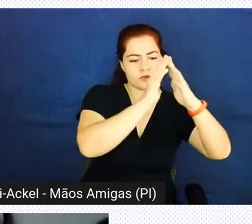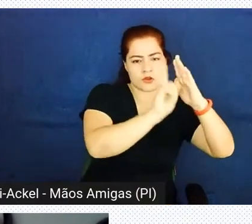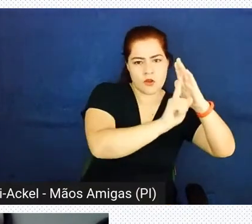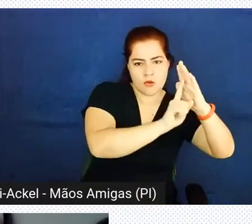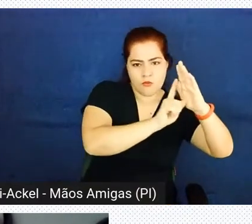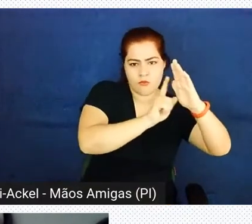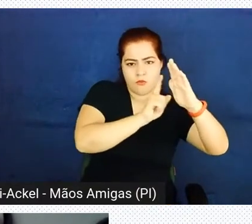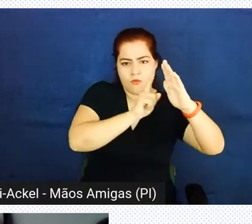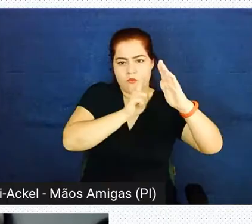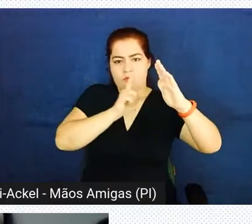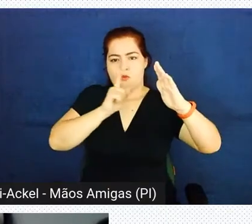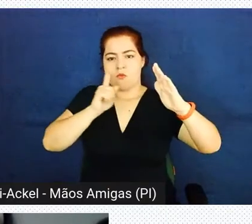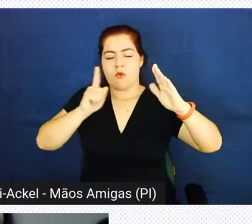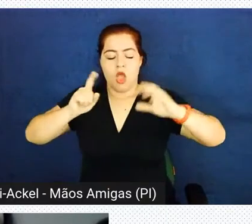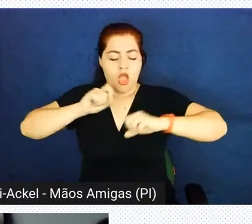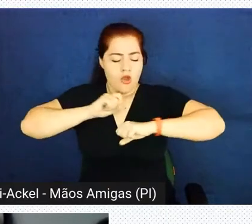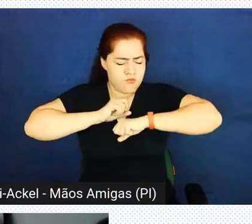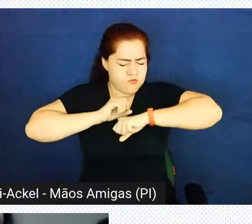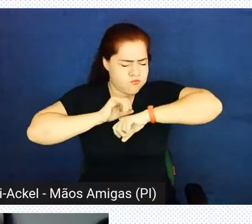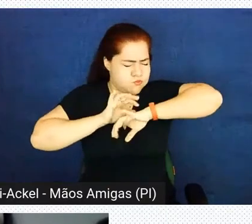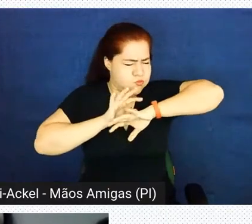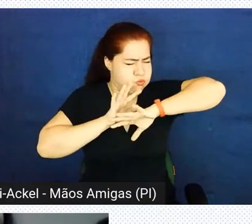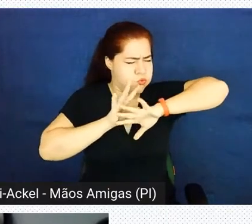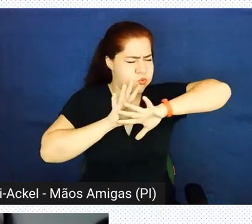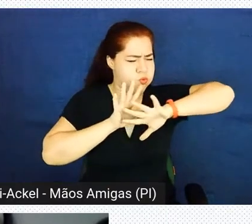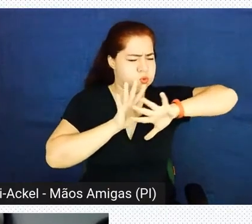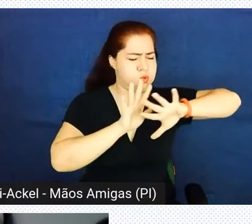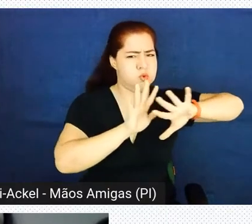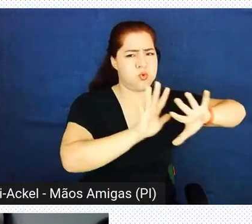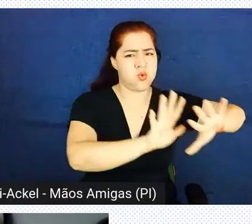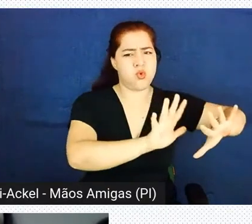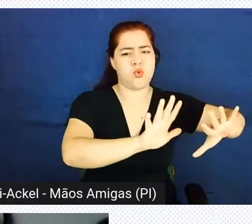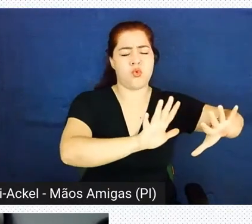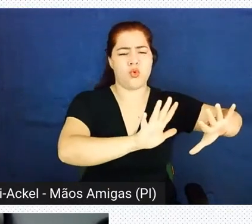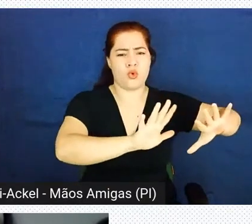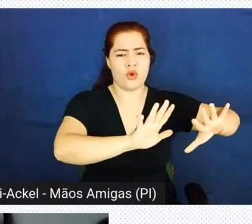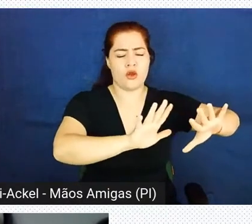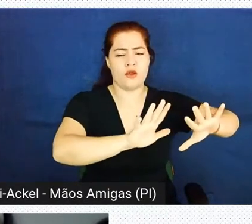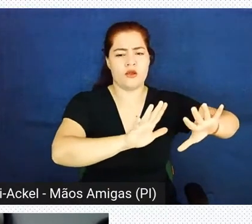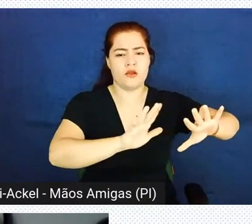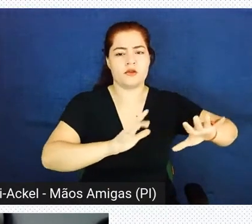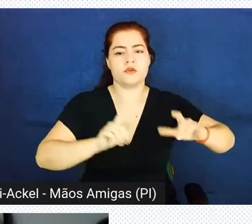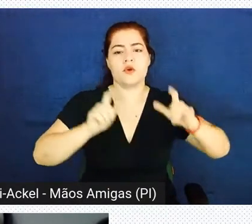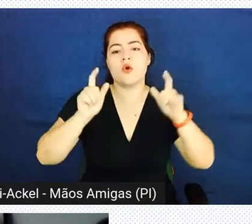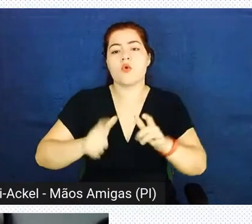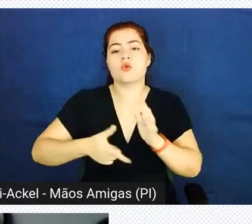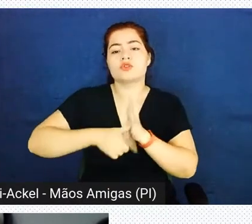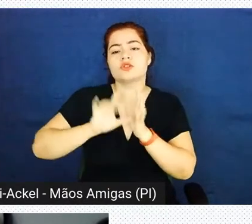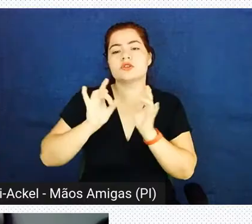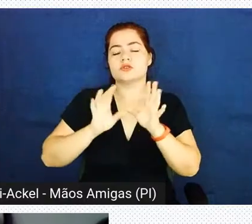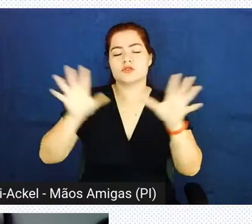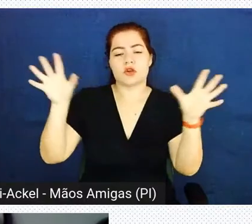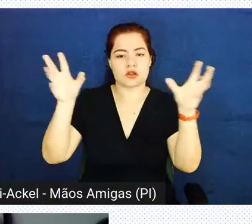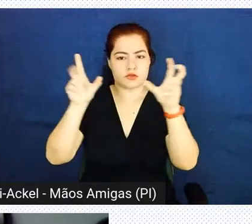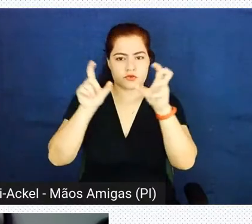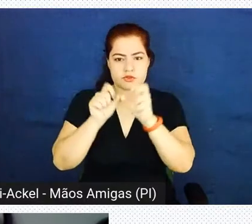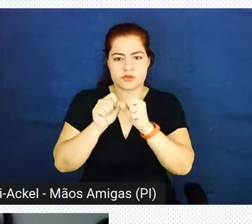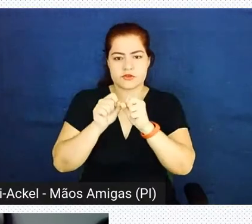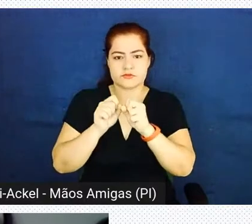de inundar de luz as trevas existentes. O